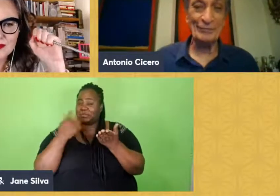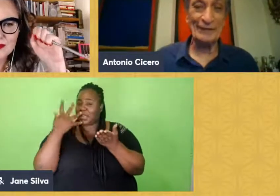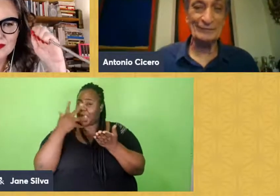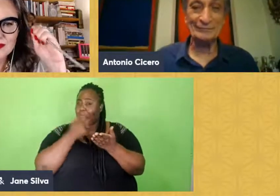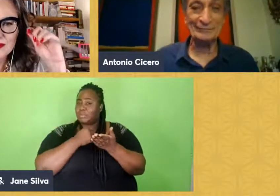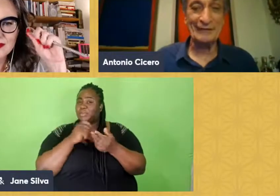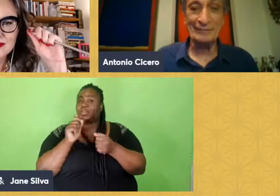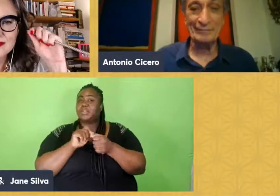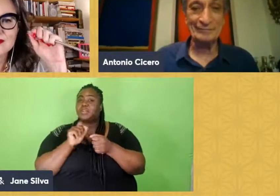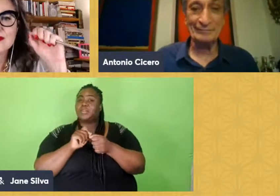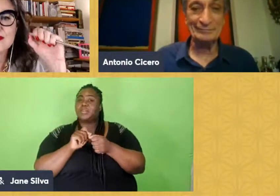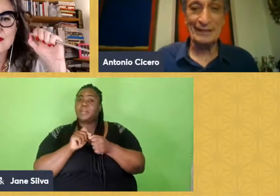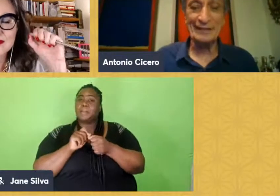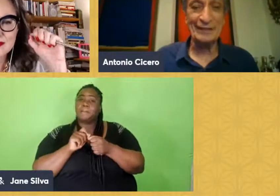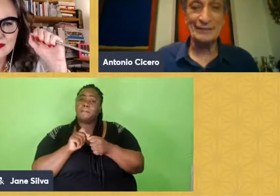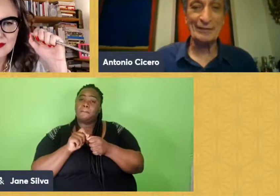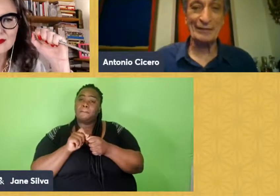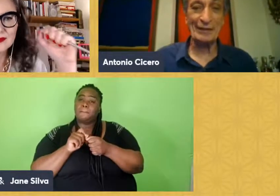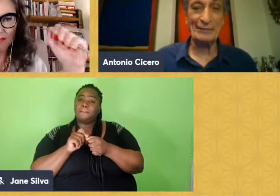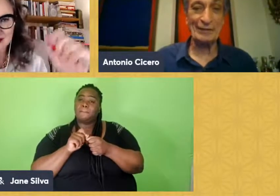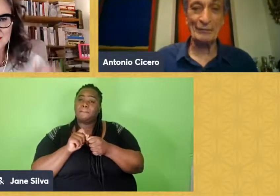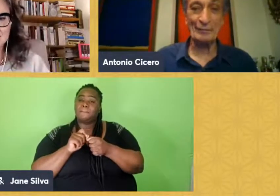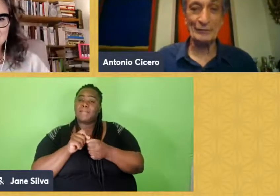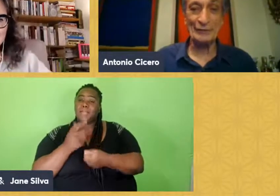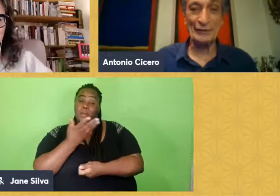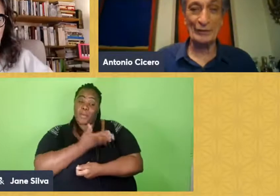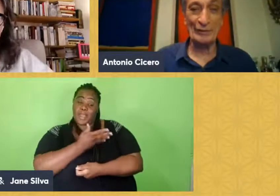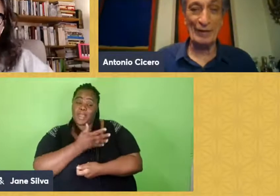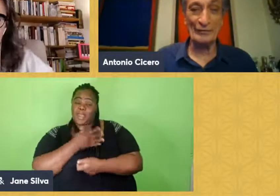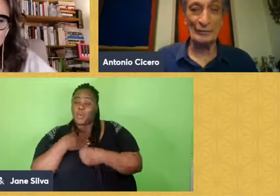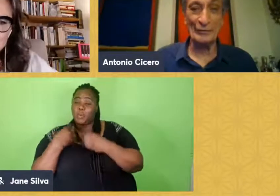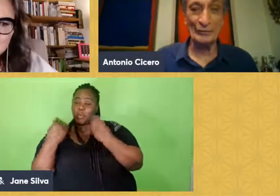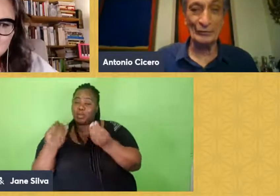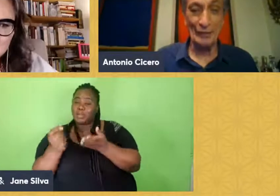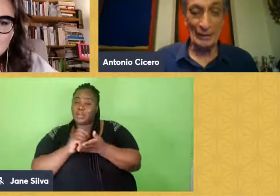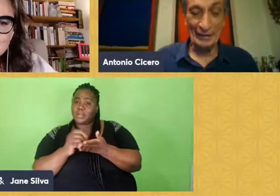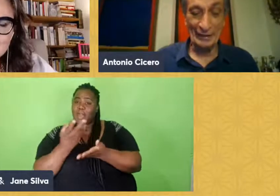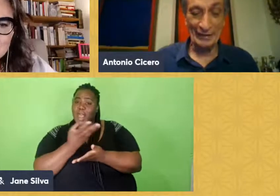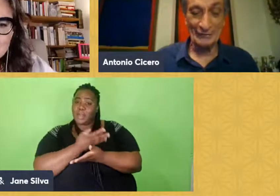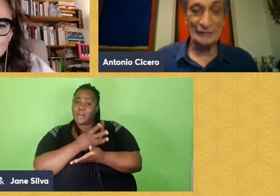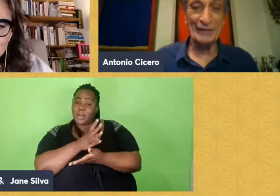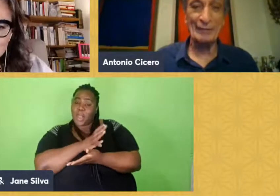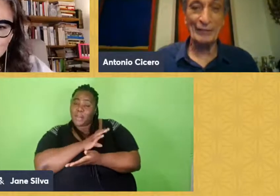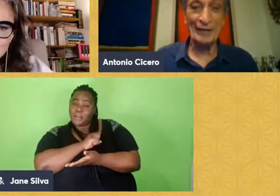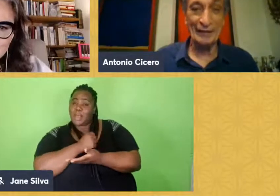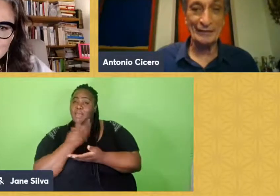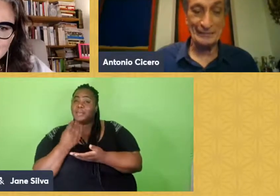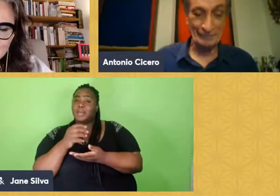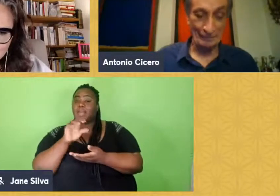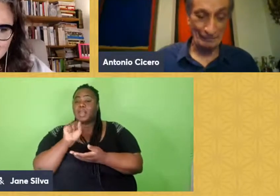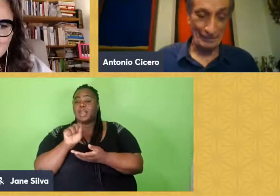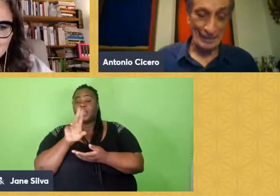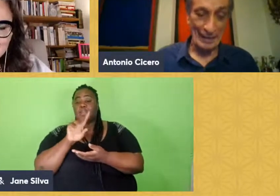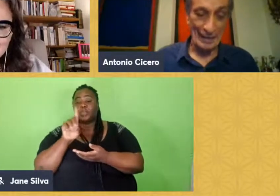dediquei a uma grande amiga minha, uma pessoa que eu amava muito, Susana